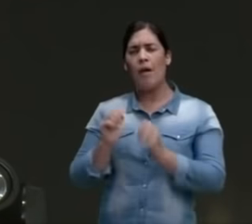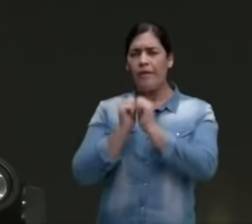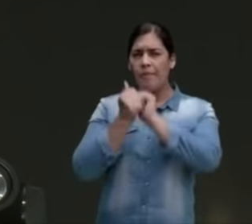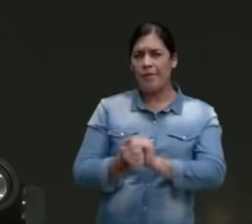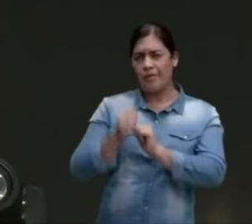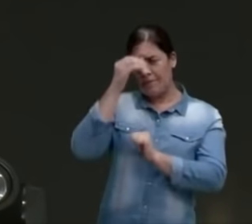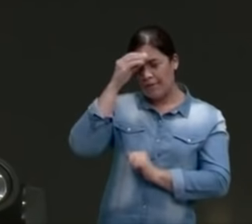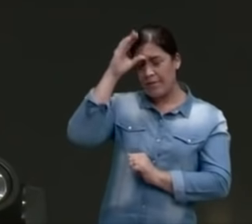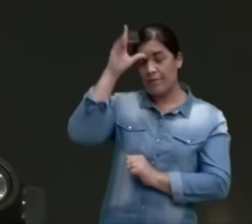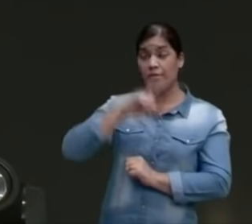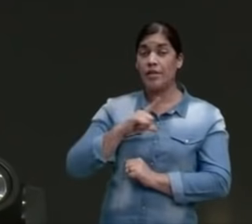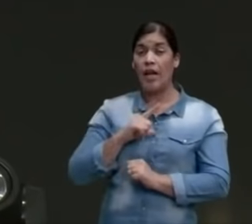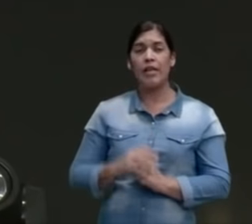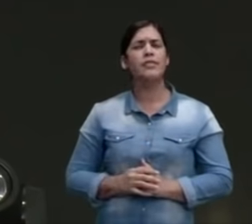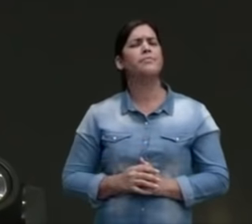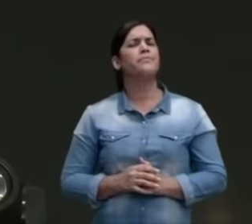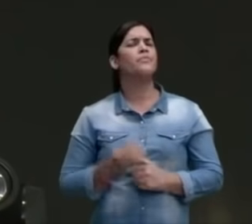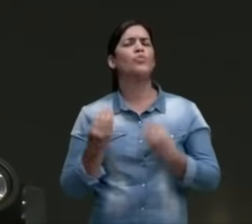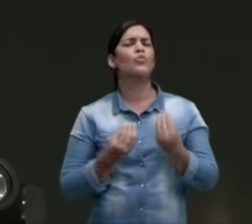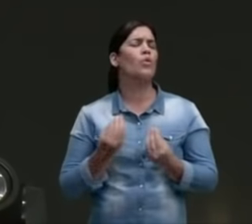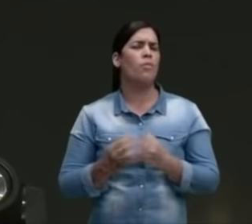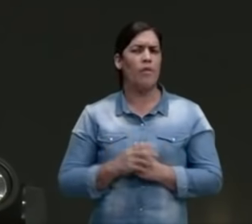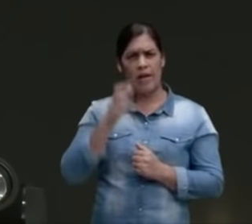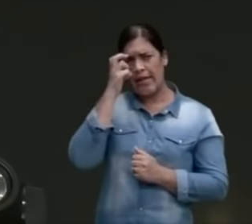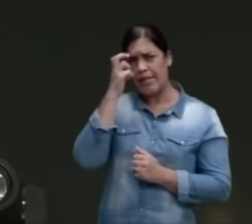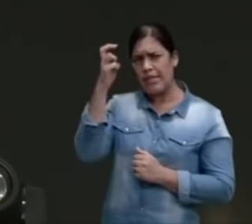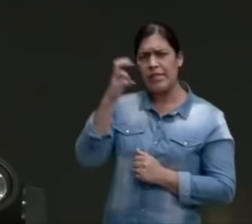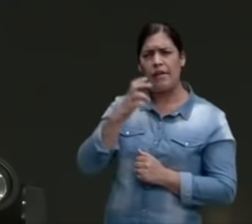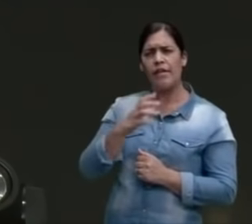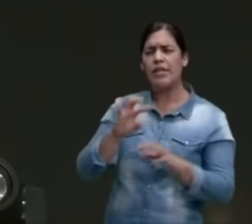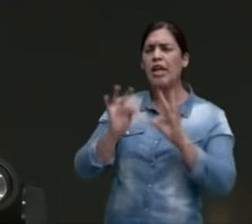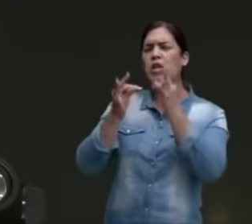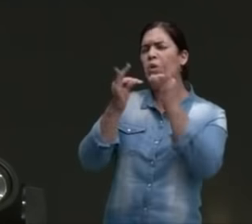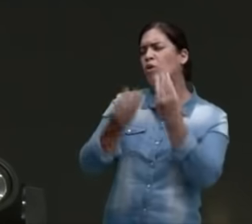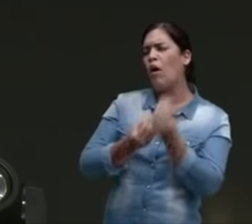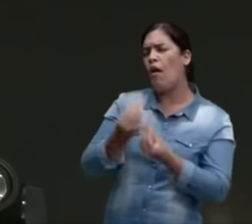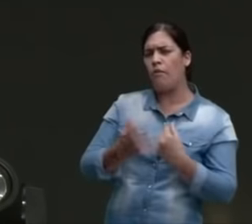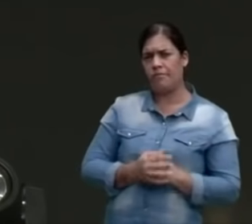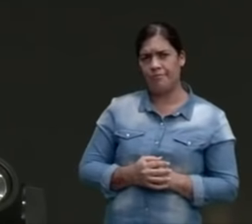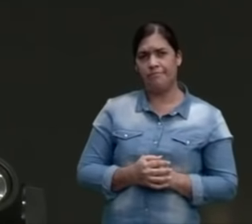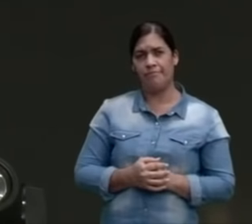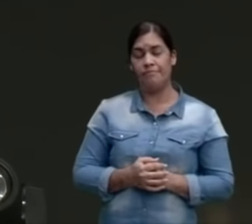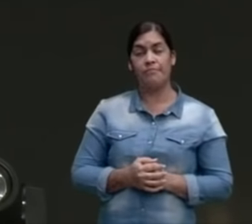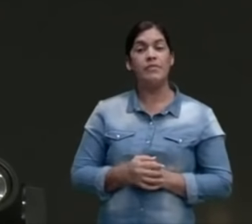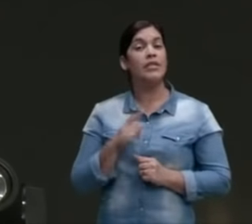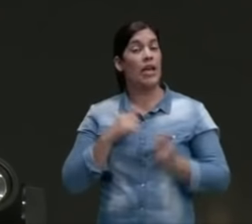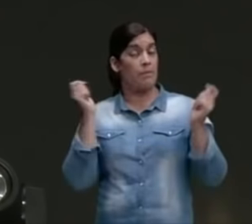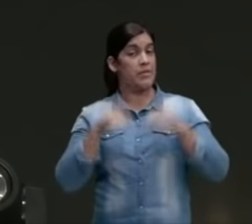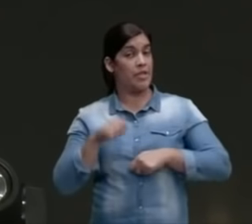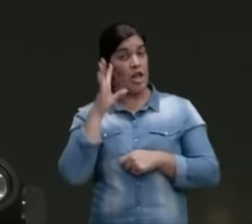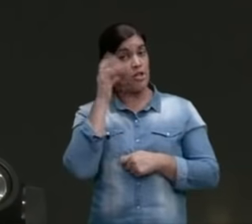adquirido. Então, o que seria essa inteligência artificial? Ela tem a capacidade de